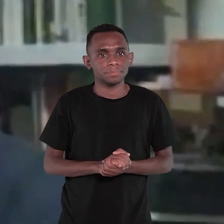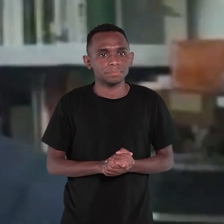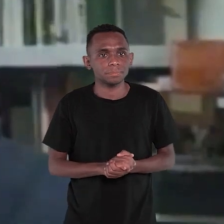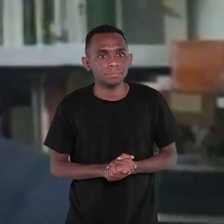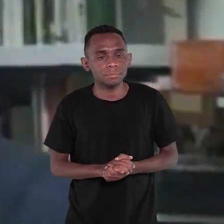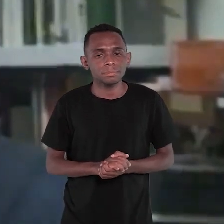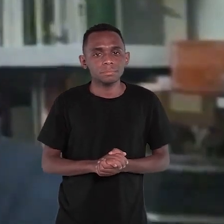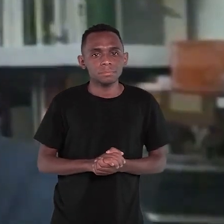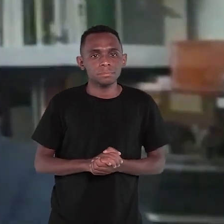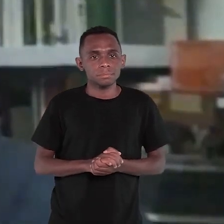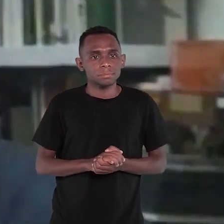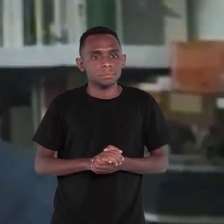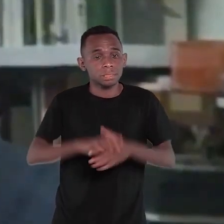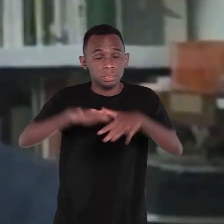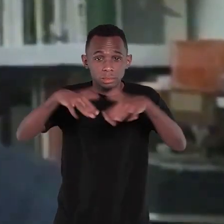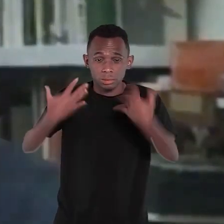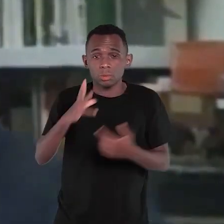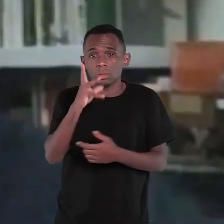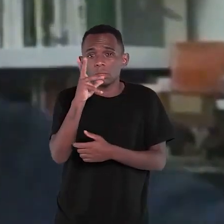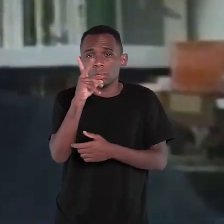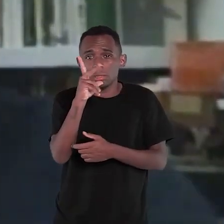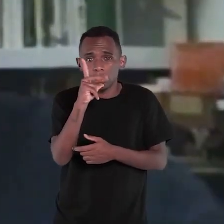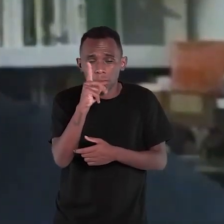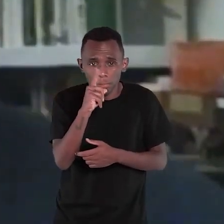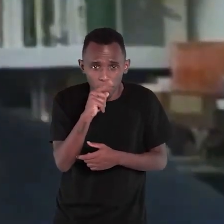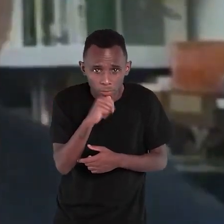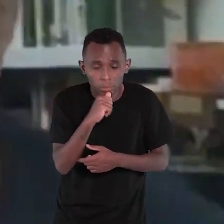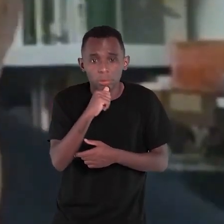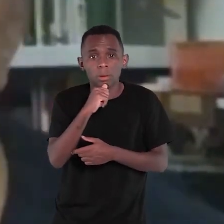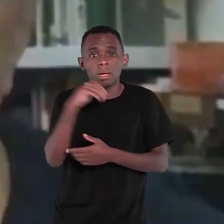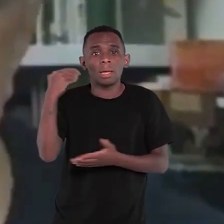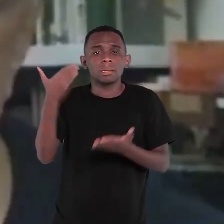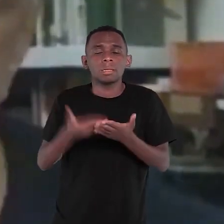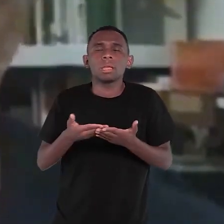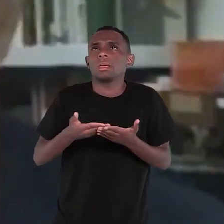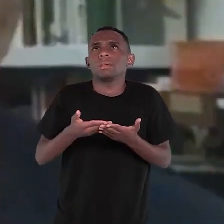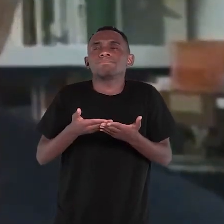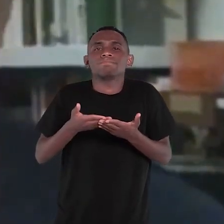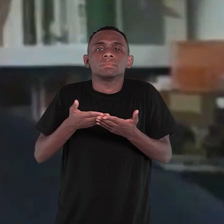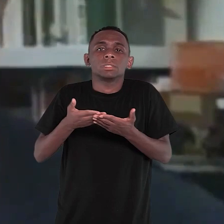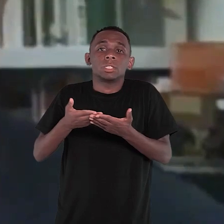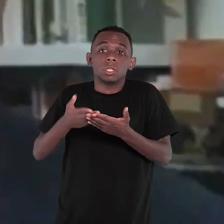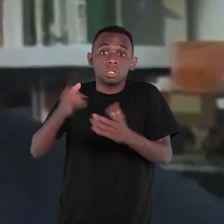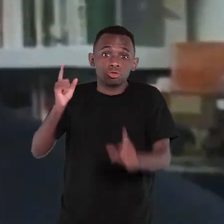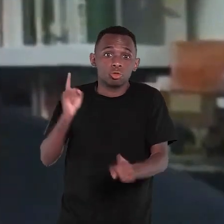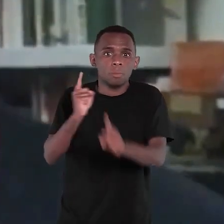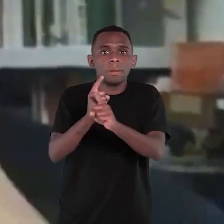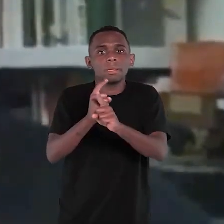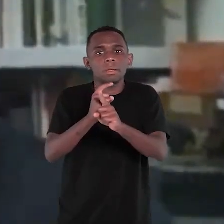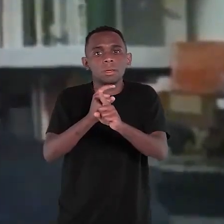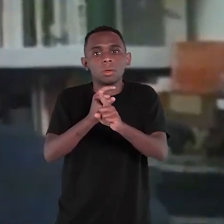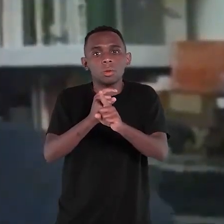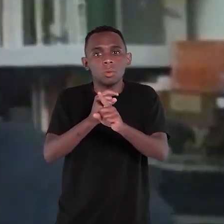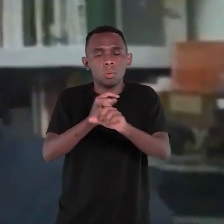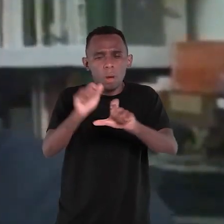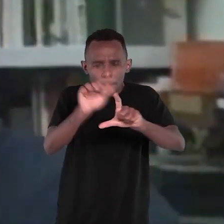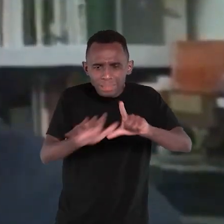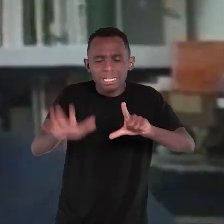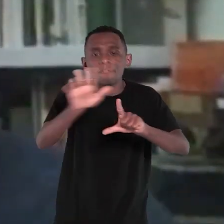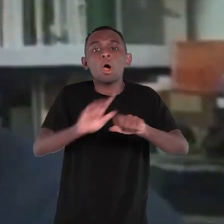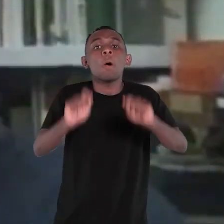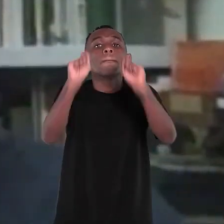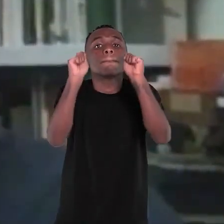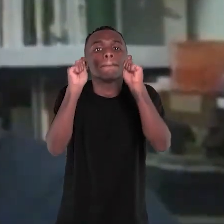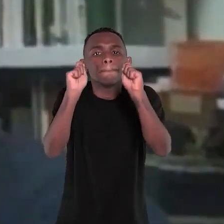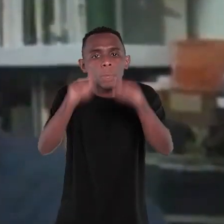e tal, né? Então, demorou muito tempo até a gente encontrar uma plataforma capaz de